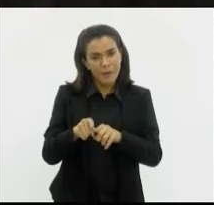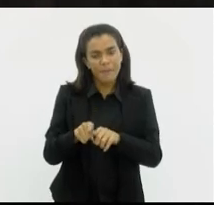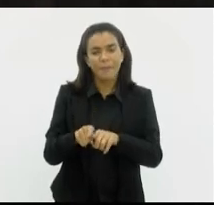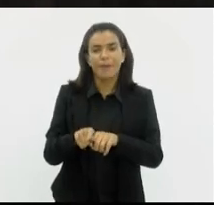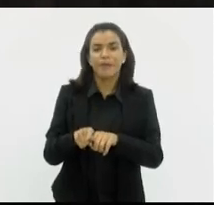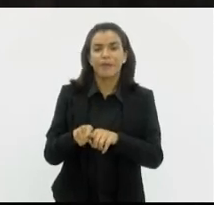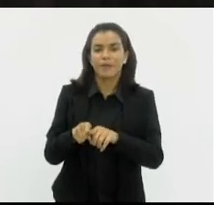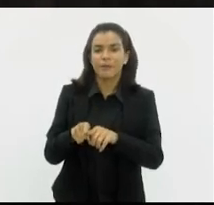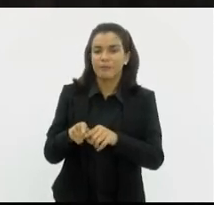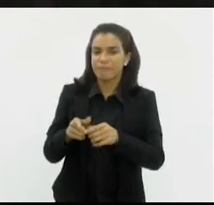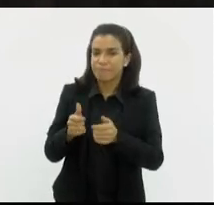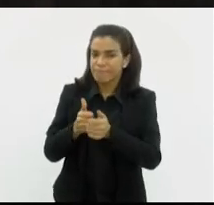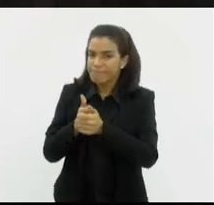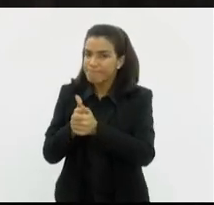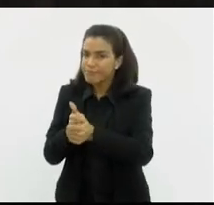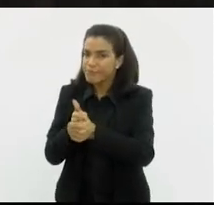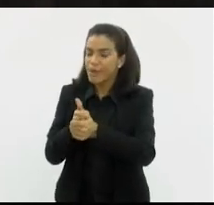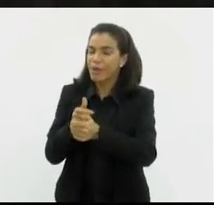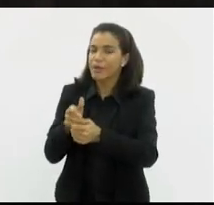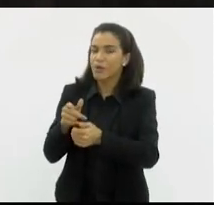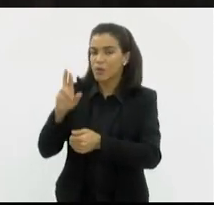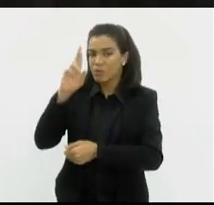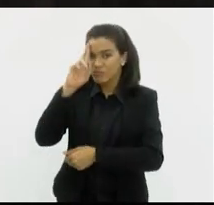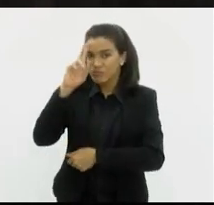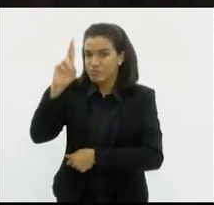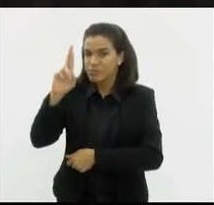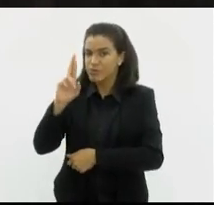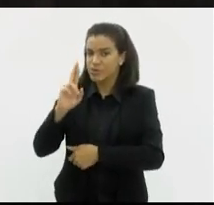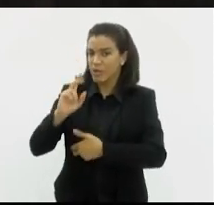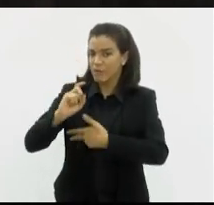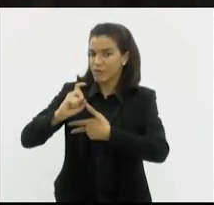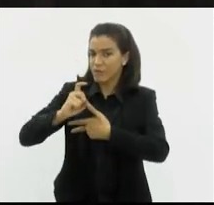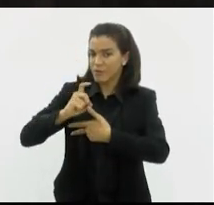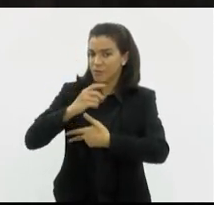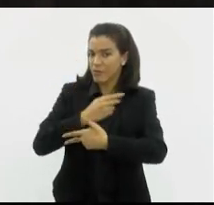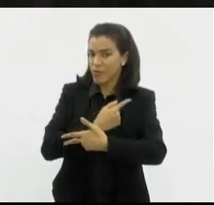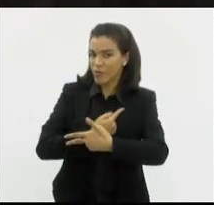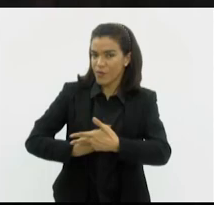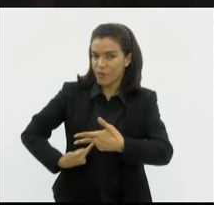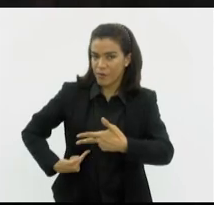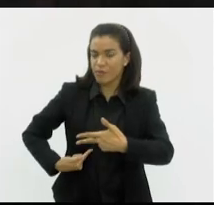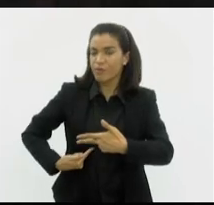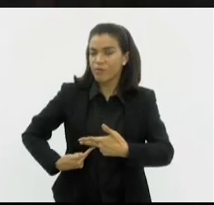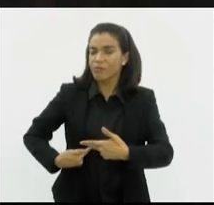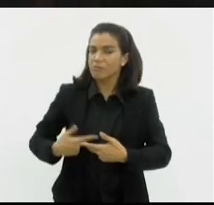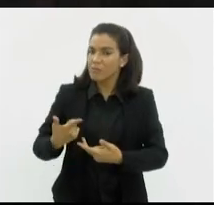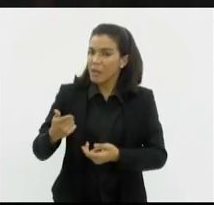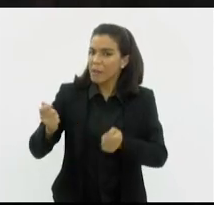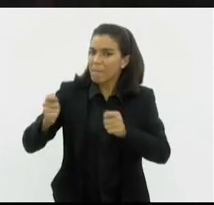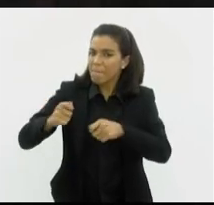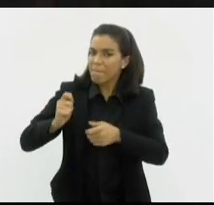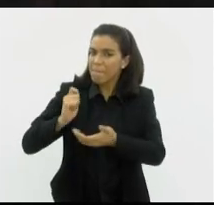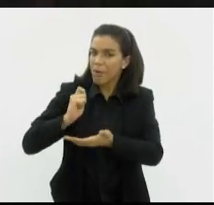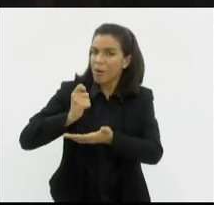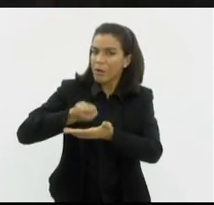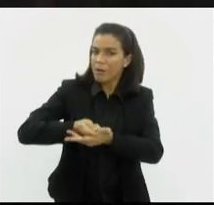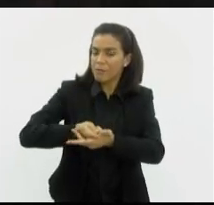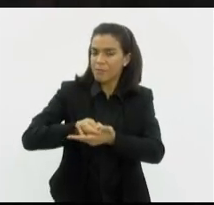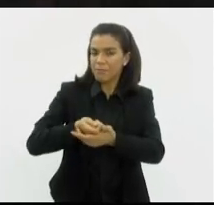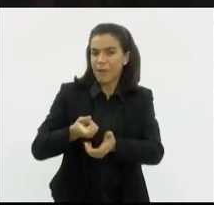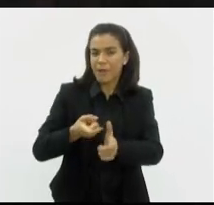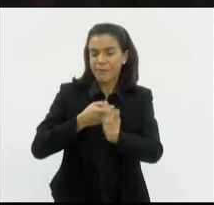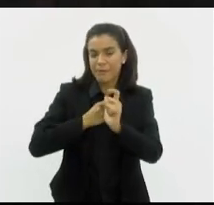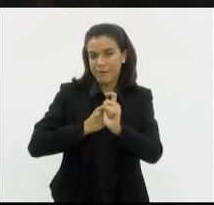do executivo que ele viabilize o pagamento das parcelas que são devidas